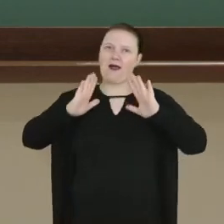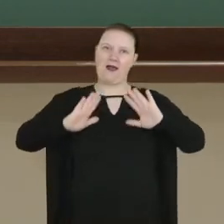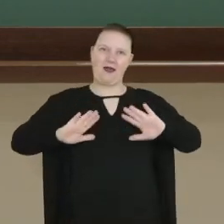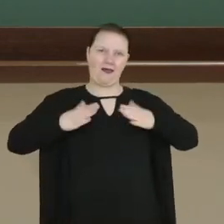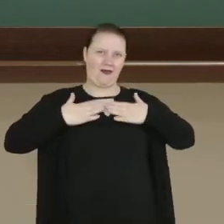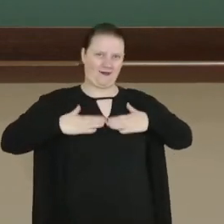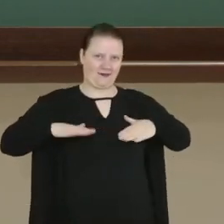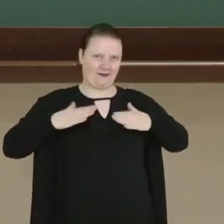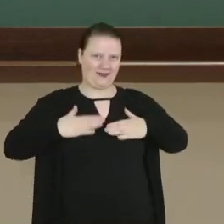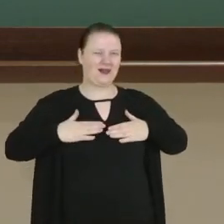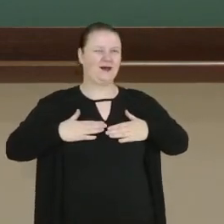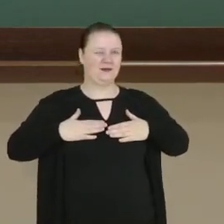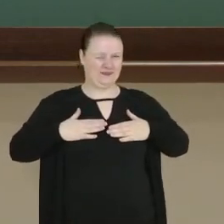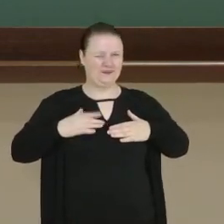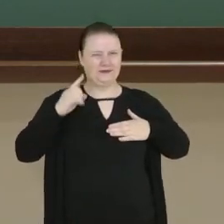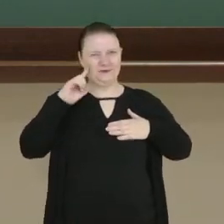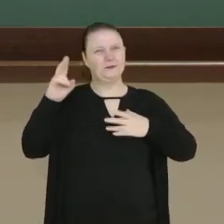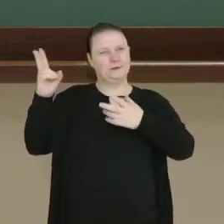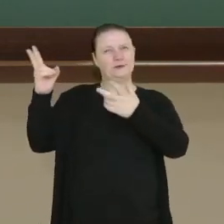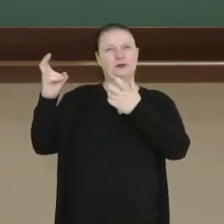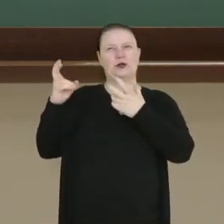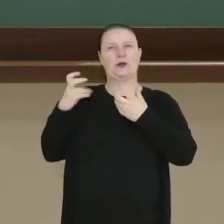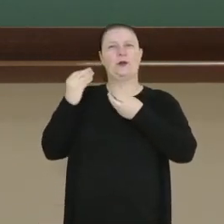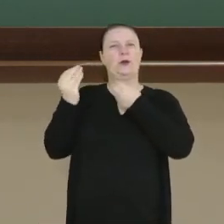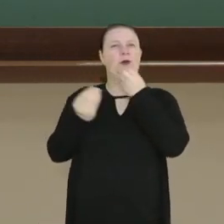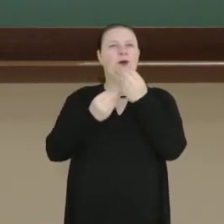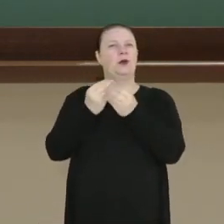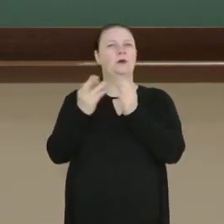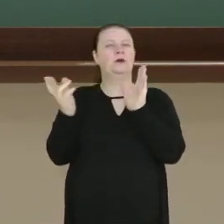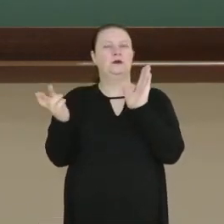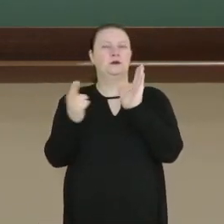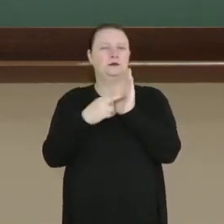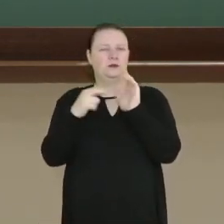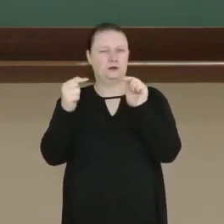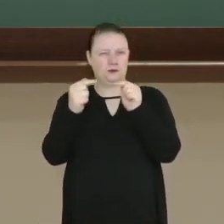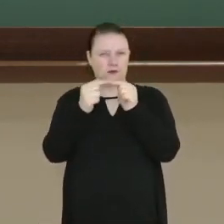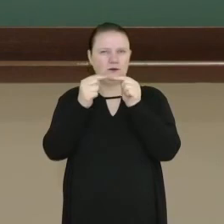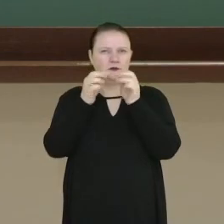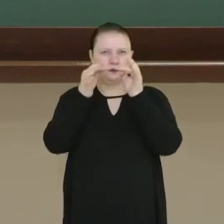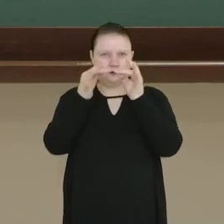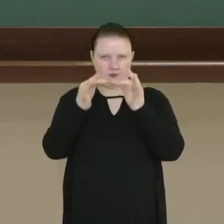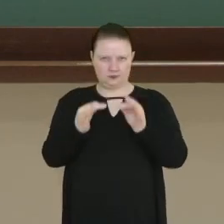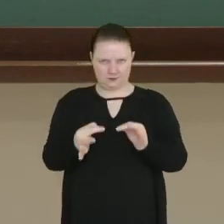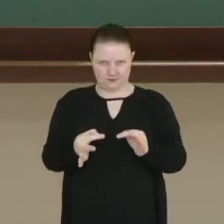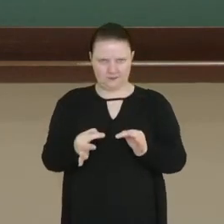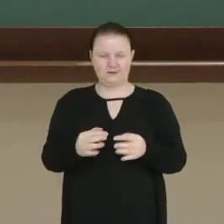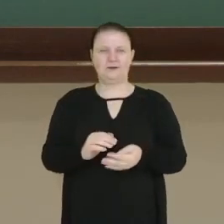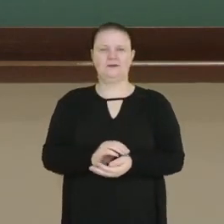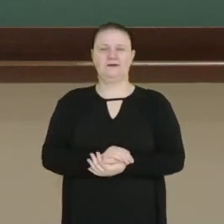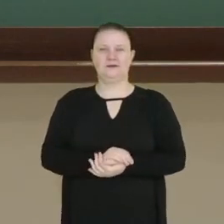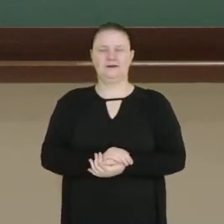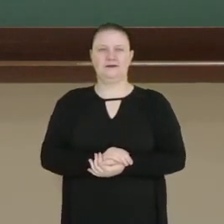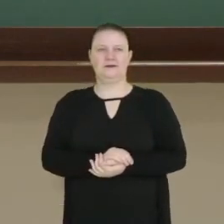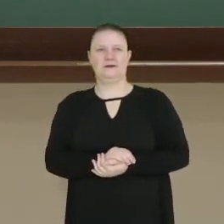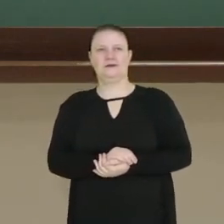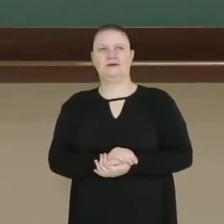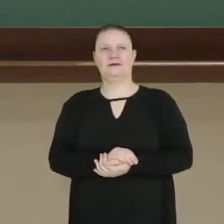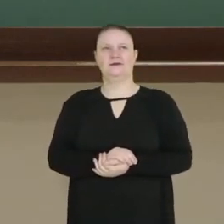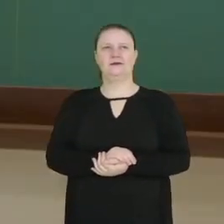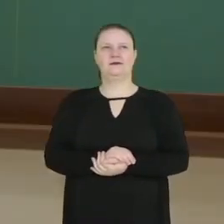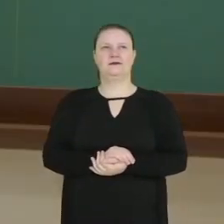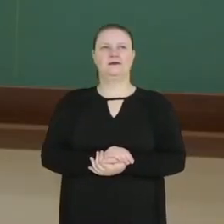então junto com o professor como é que poderia ter ficado a resposta então desta atividade. Observem aqui